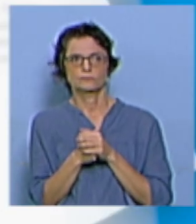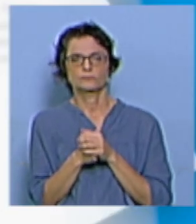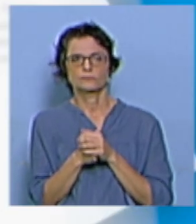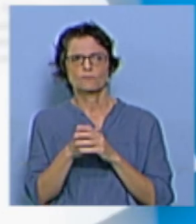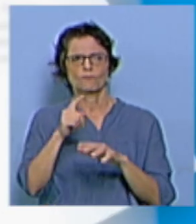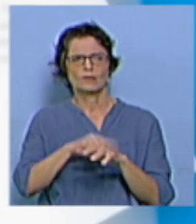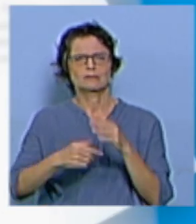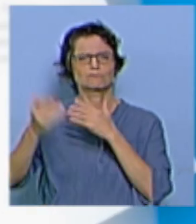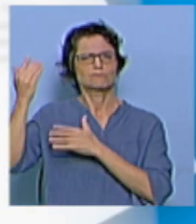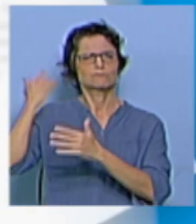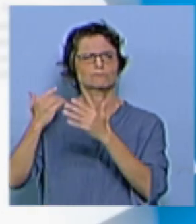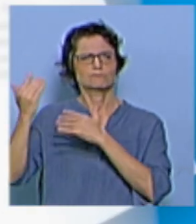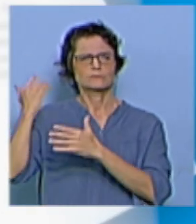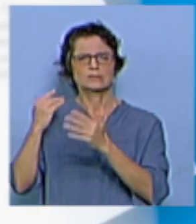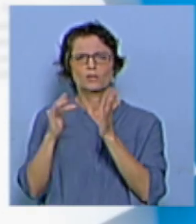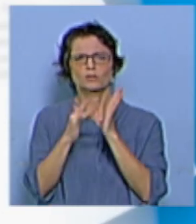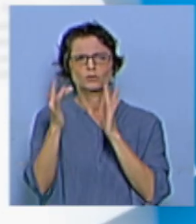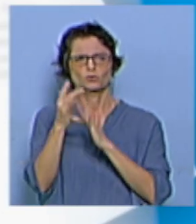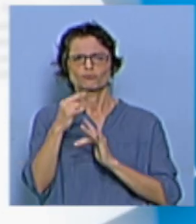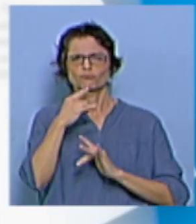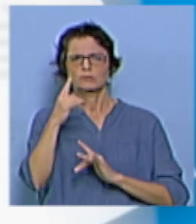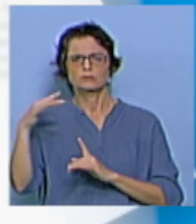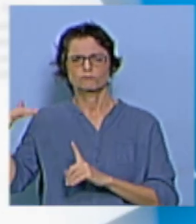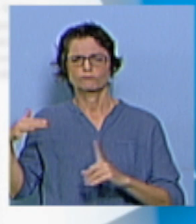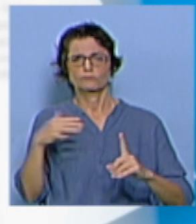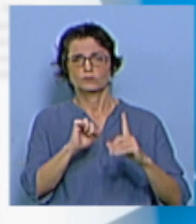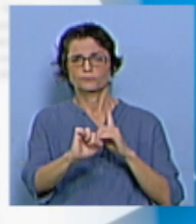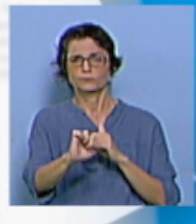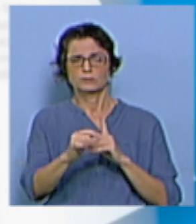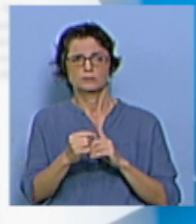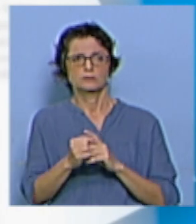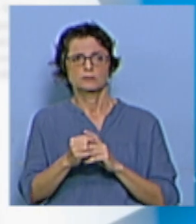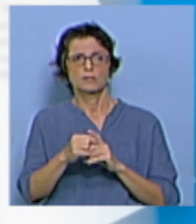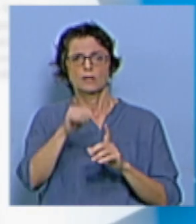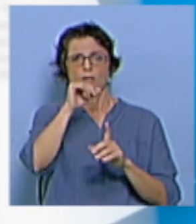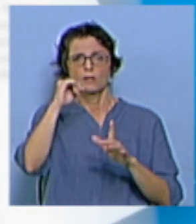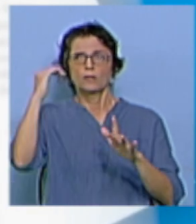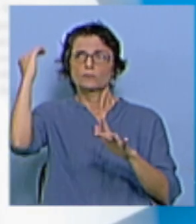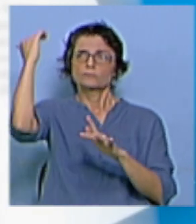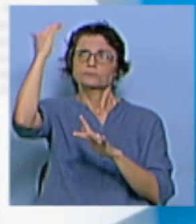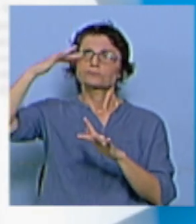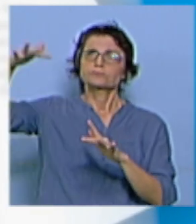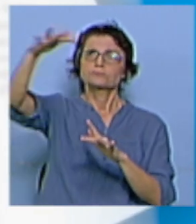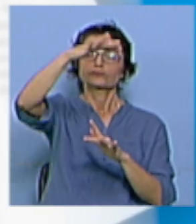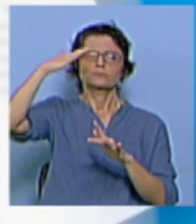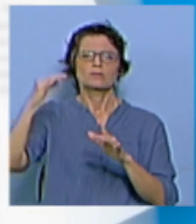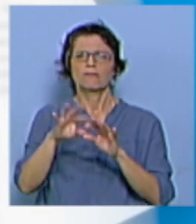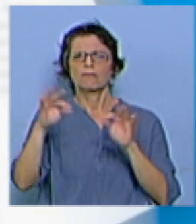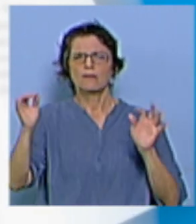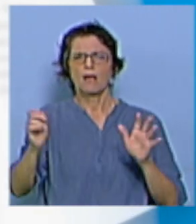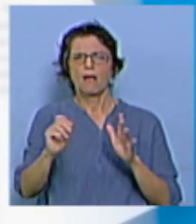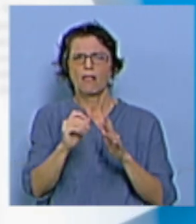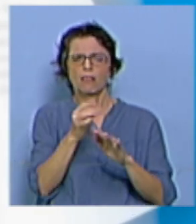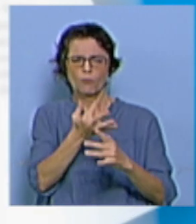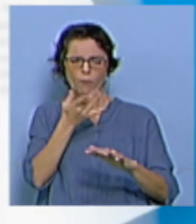Naquele tempo, disse Jesus aos seus discípulos: O reino dos céus é semelhante a um tesouro escondido